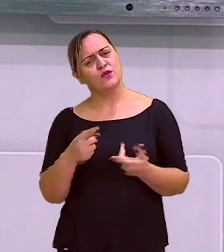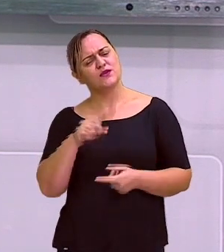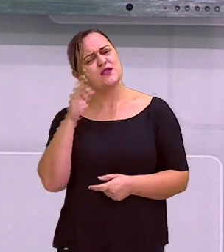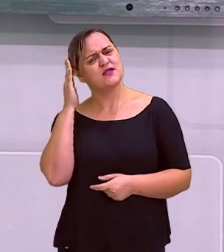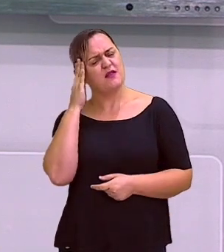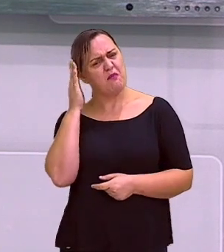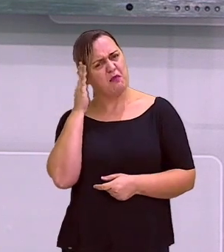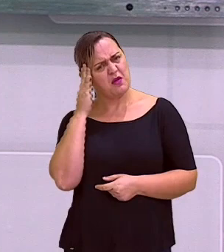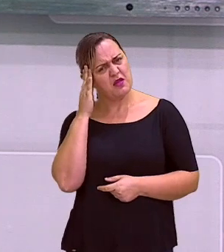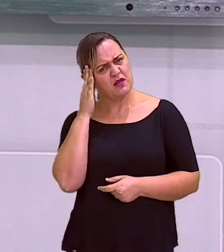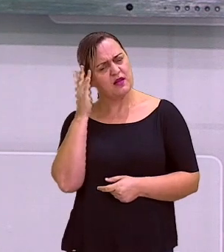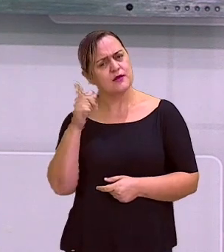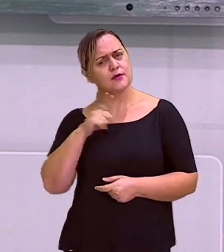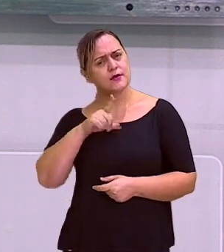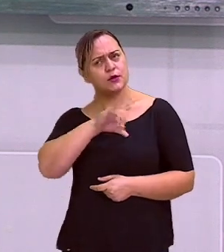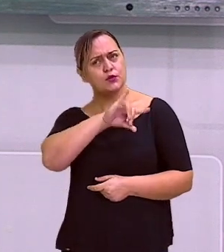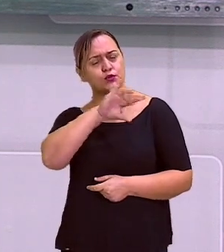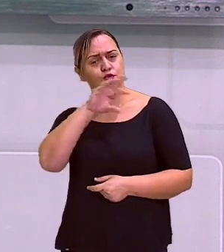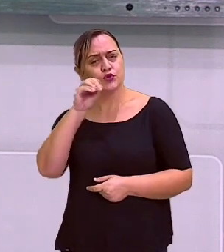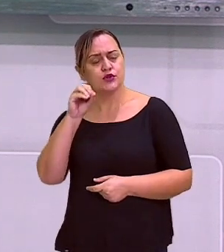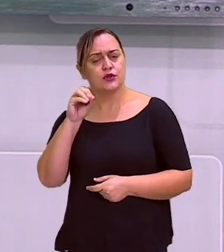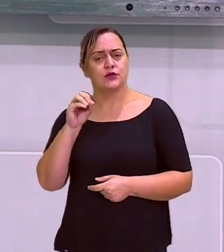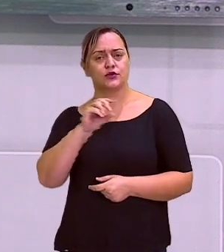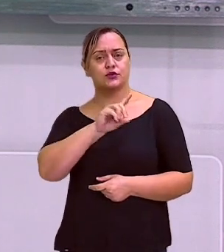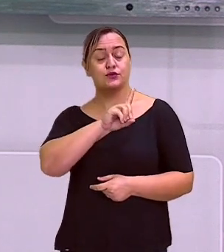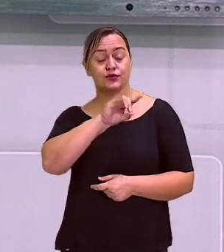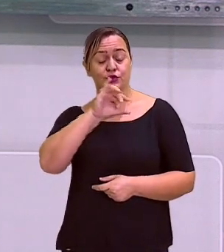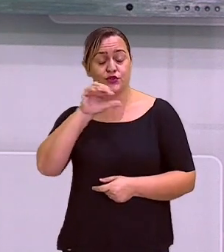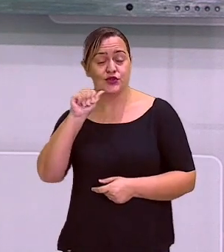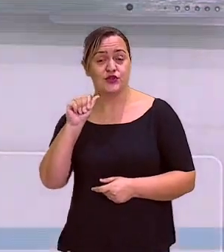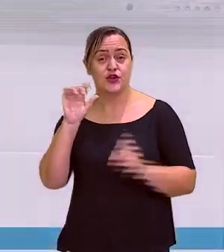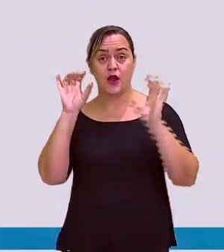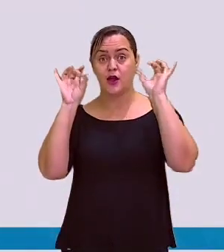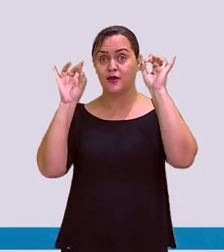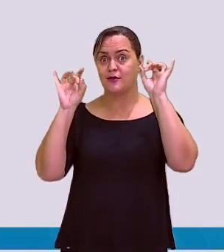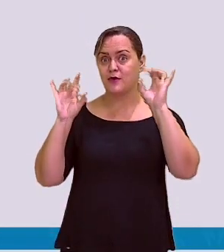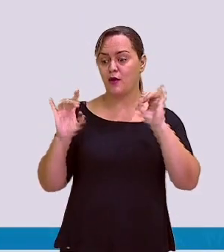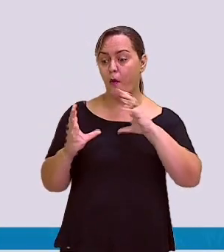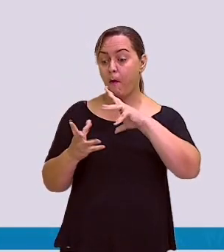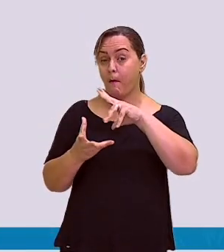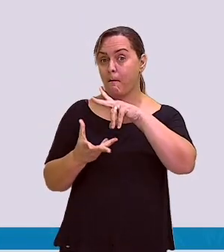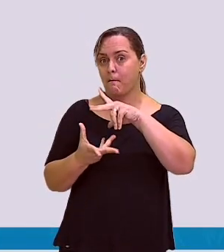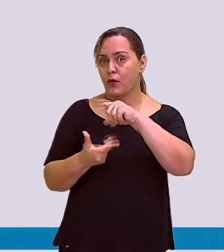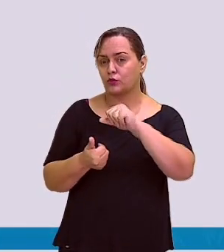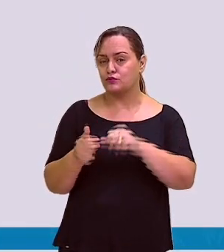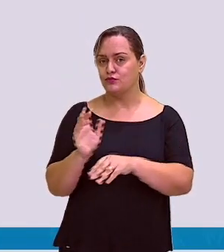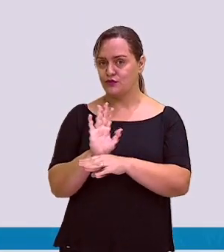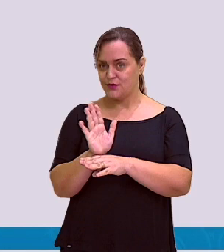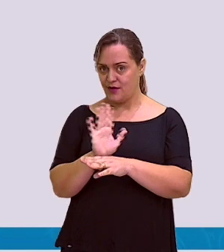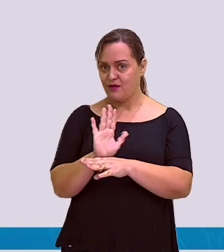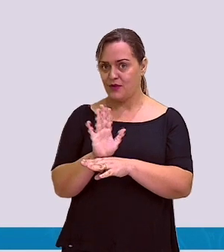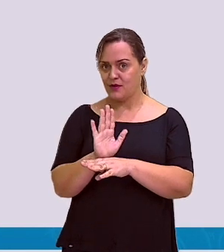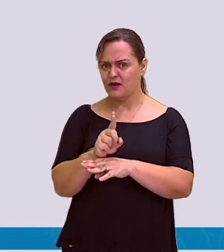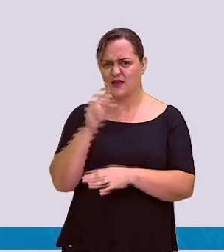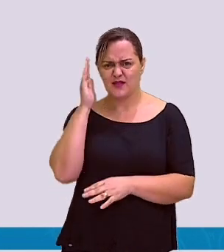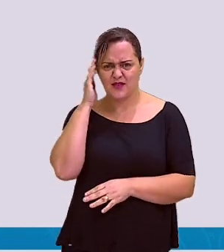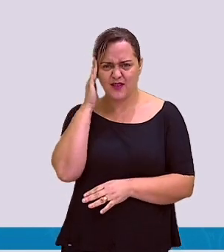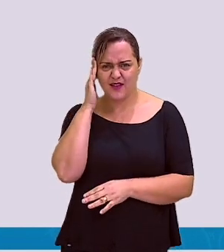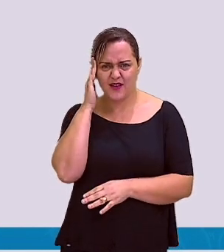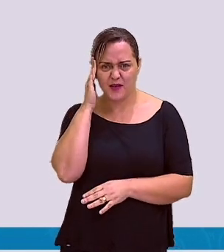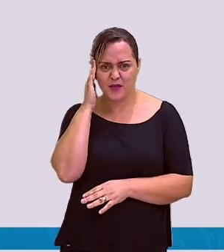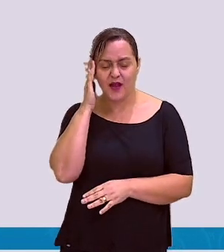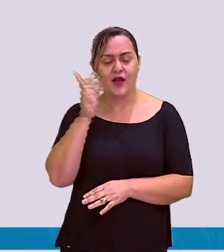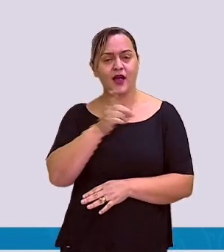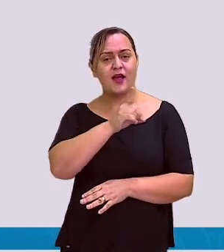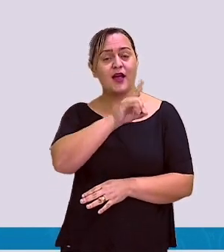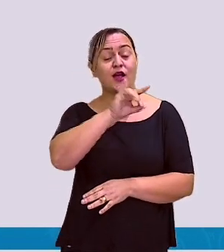que existe o Dia Mundial do Cinema? Sim, esse Dia Mundial do Cinema é dia 5 de novembro, dia que se